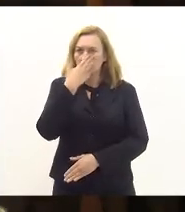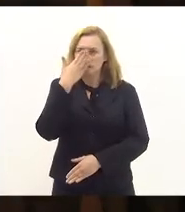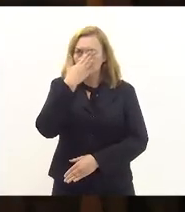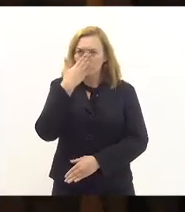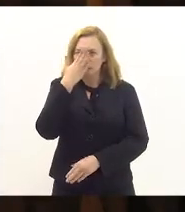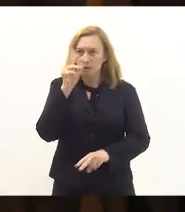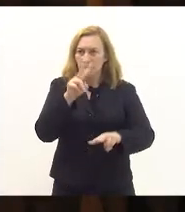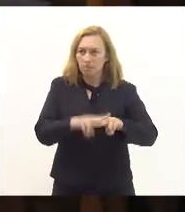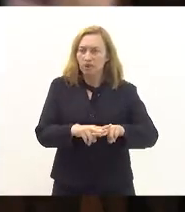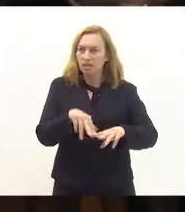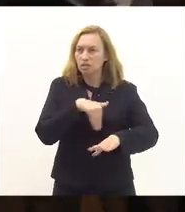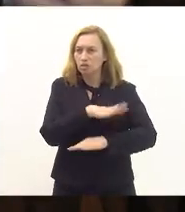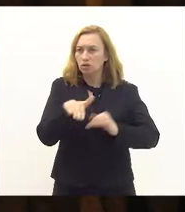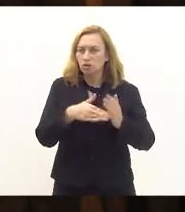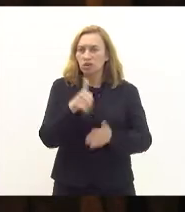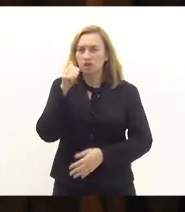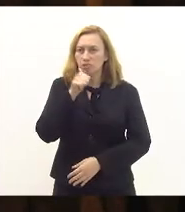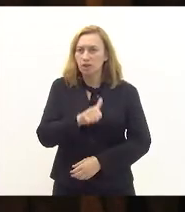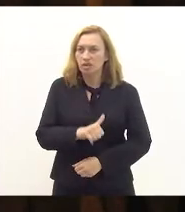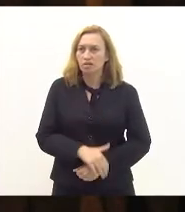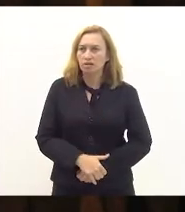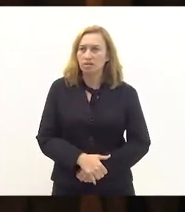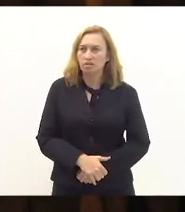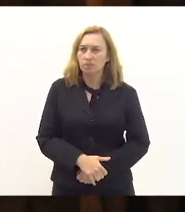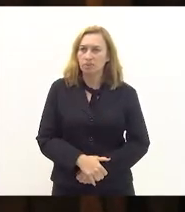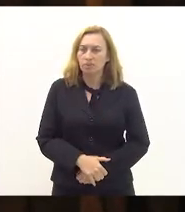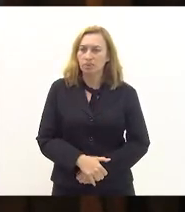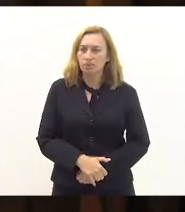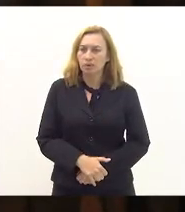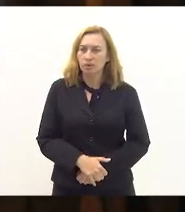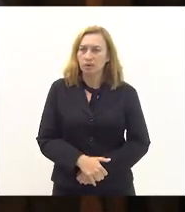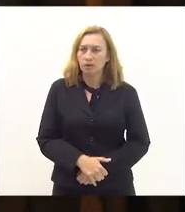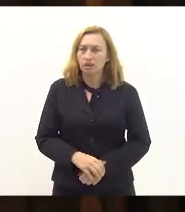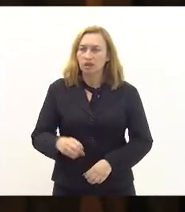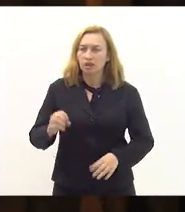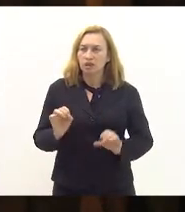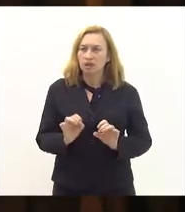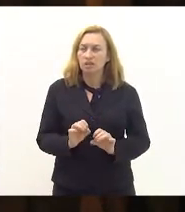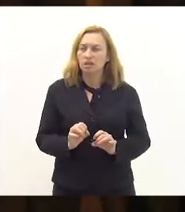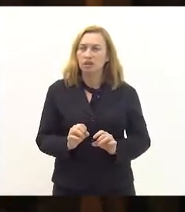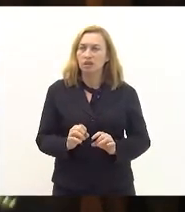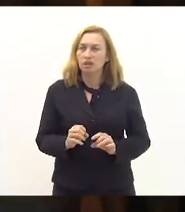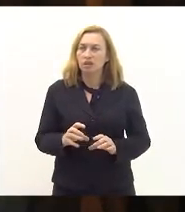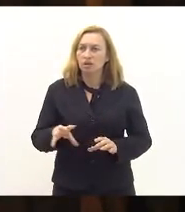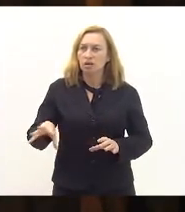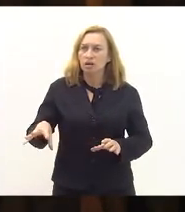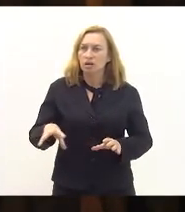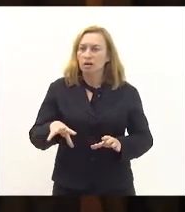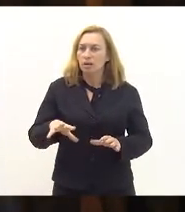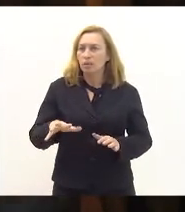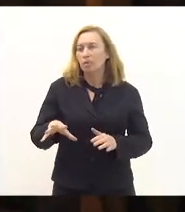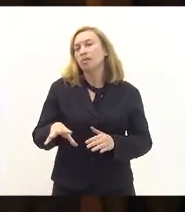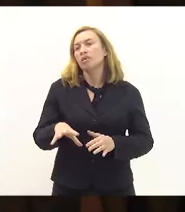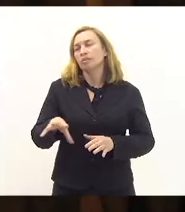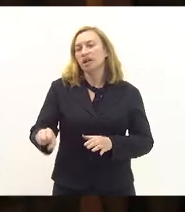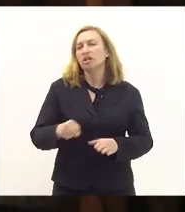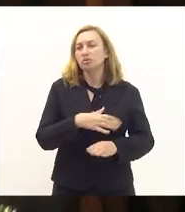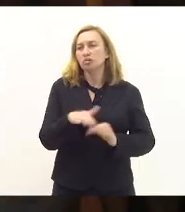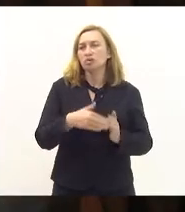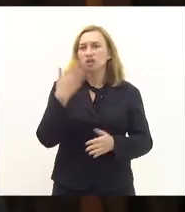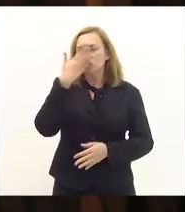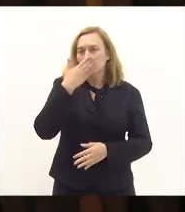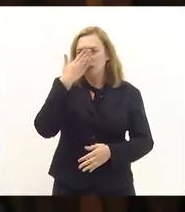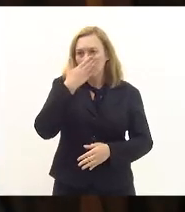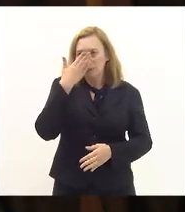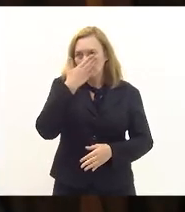está prendendo todas as mulheres, jogando dentro da caminhonete, amontoando as mulheres